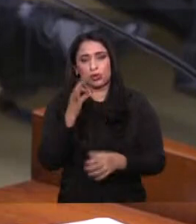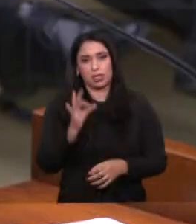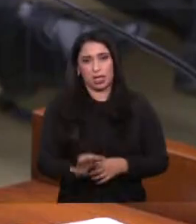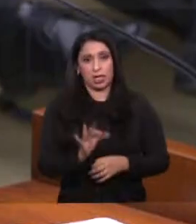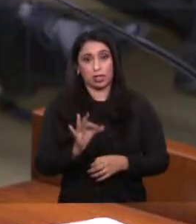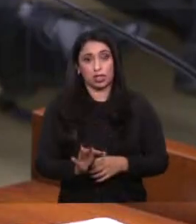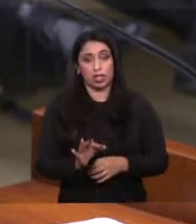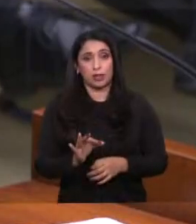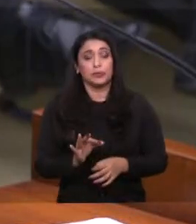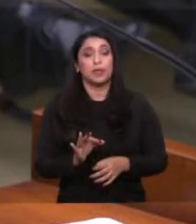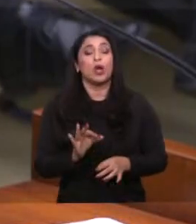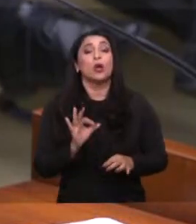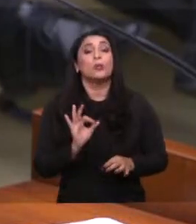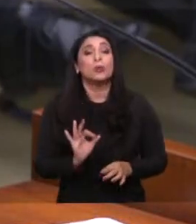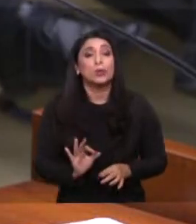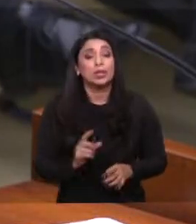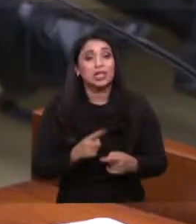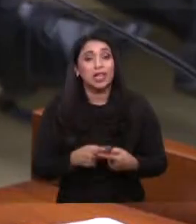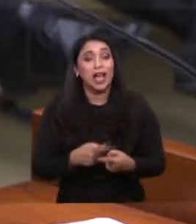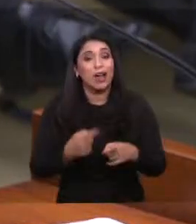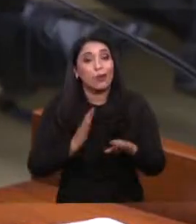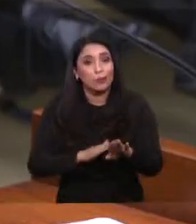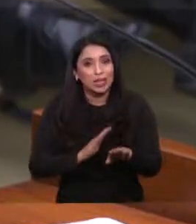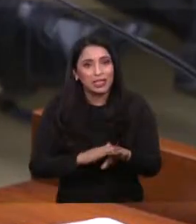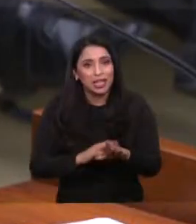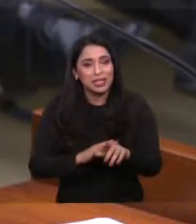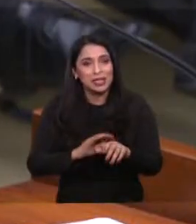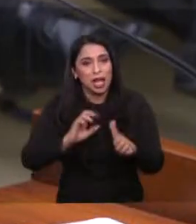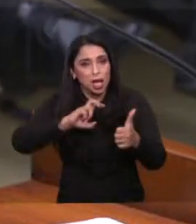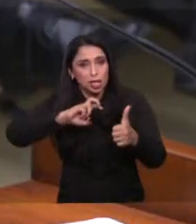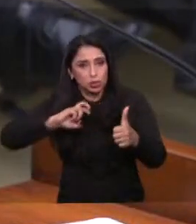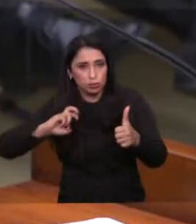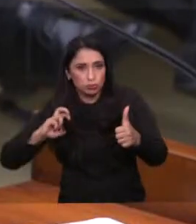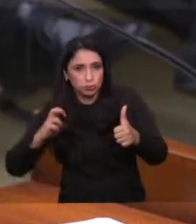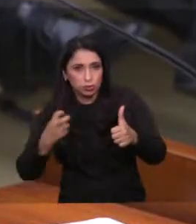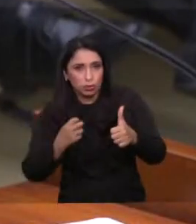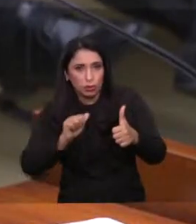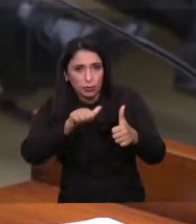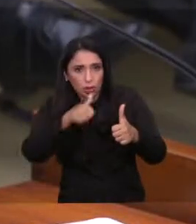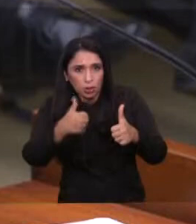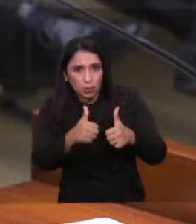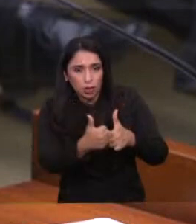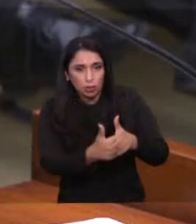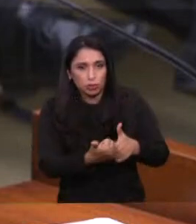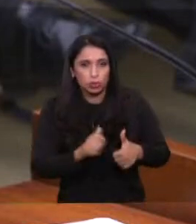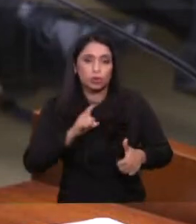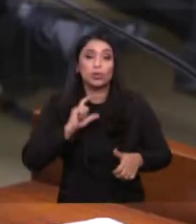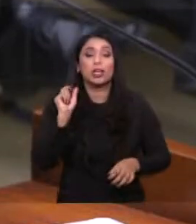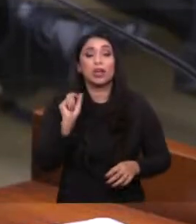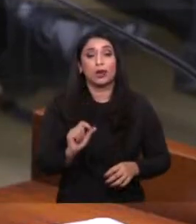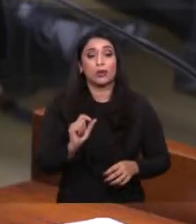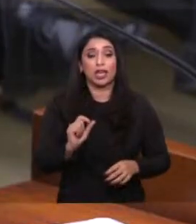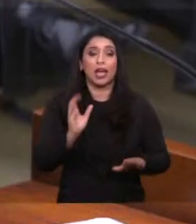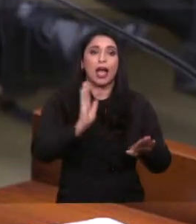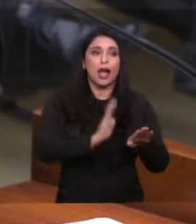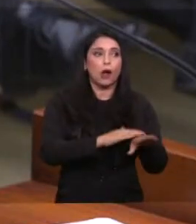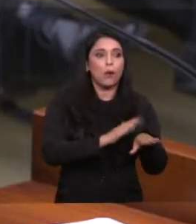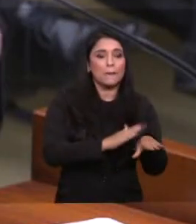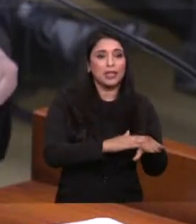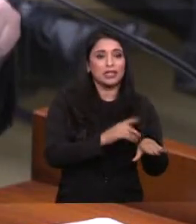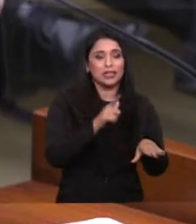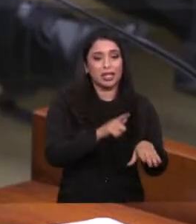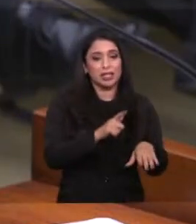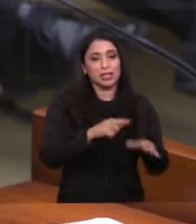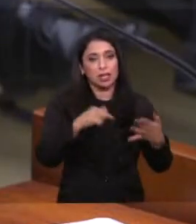a competência do tribunal do júri tem previsão constitucional. A cisão de competências aí é entre o juiz